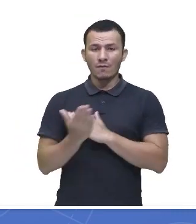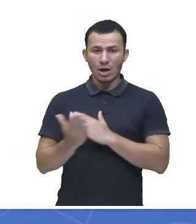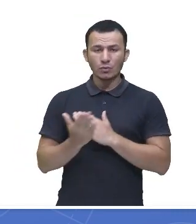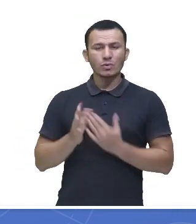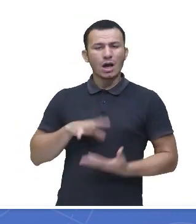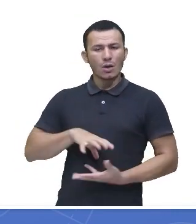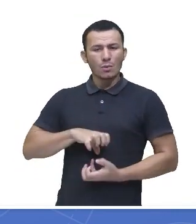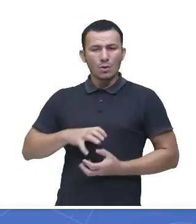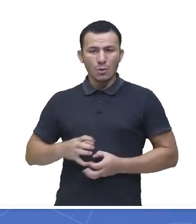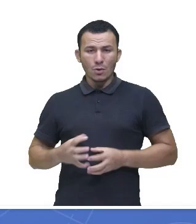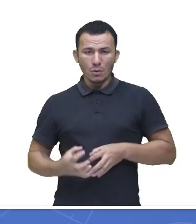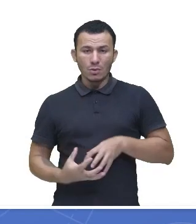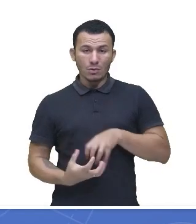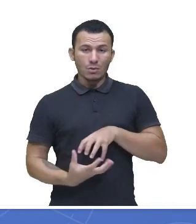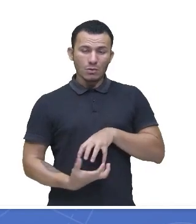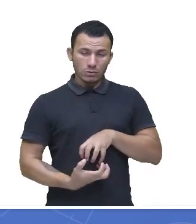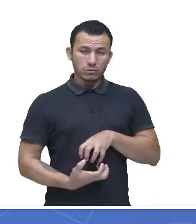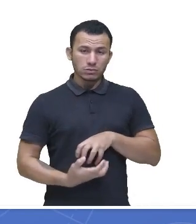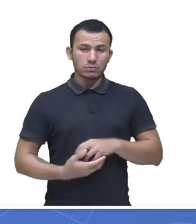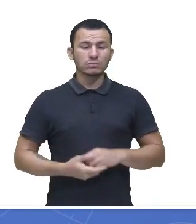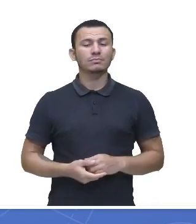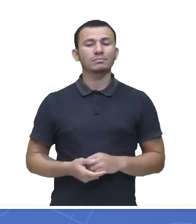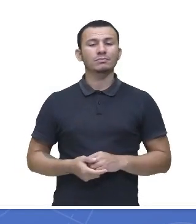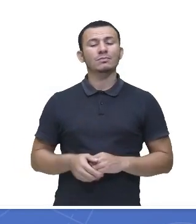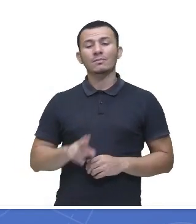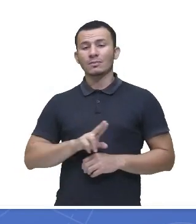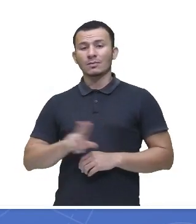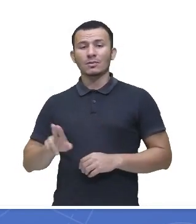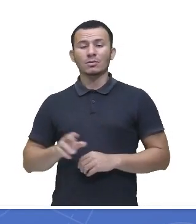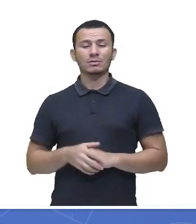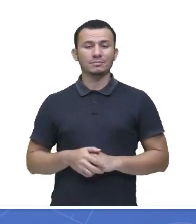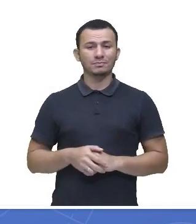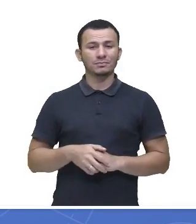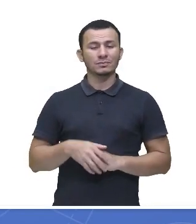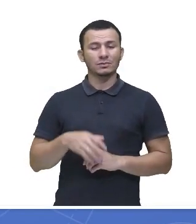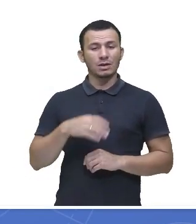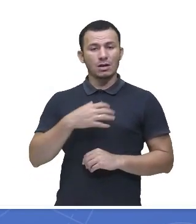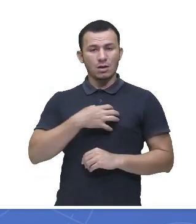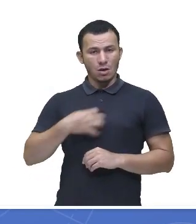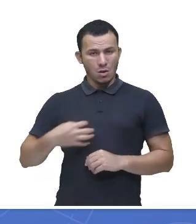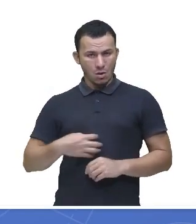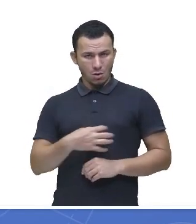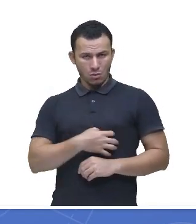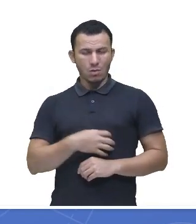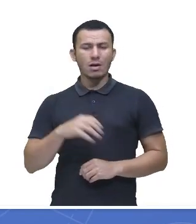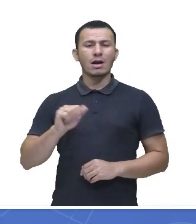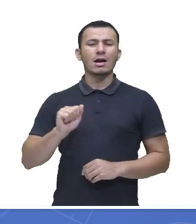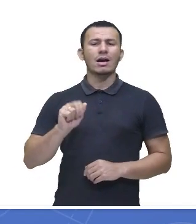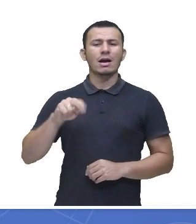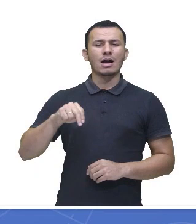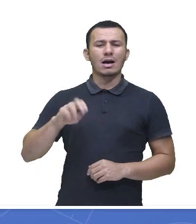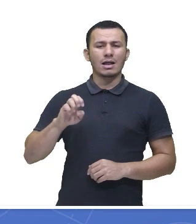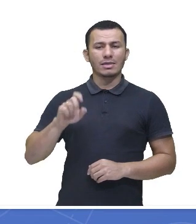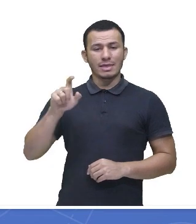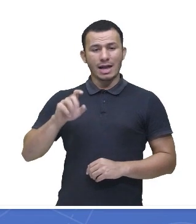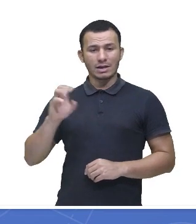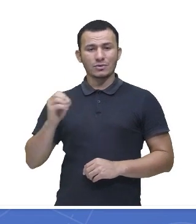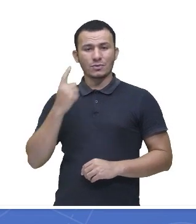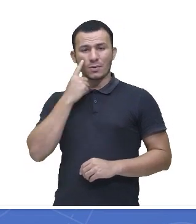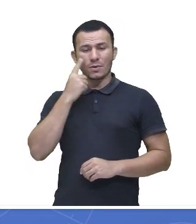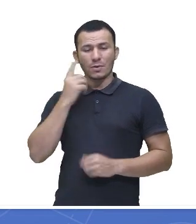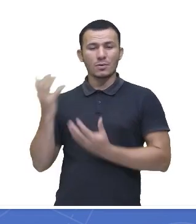que eu fui falando ao longo para vocês. São chamados de órgãos anexos do nosso intestino delgado. Vamos olhar o primeiro,